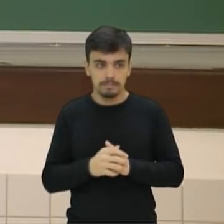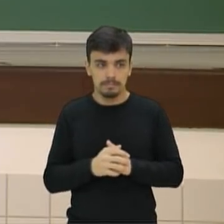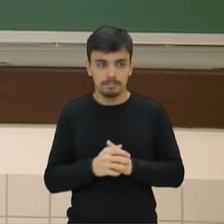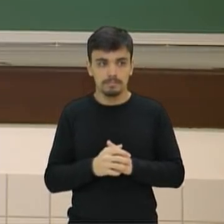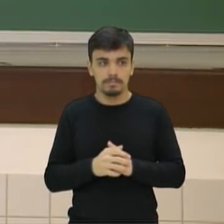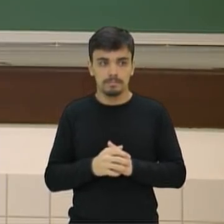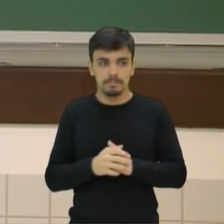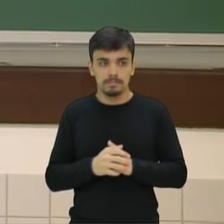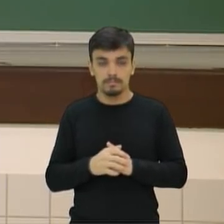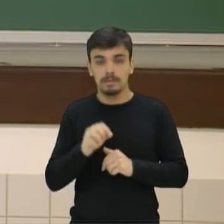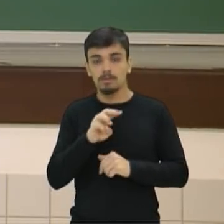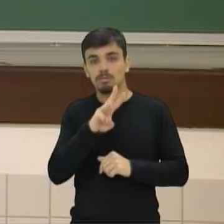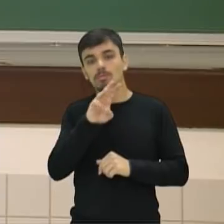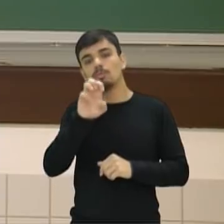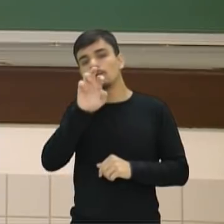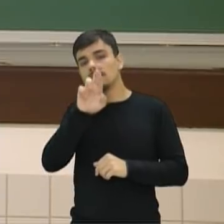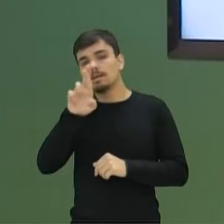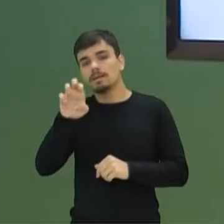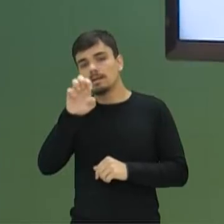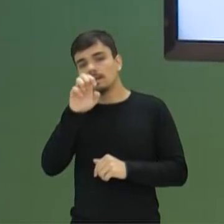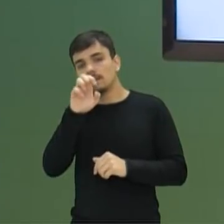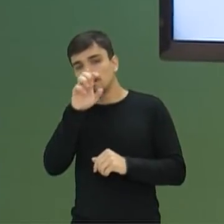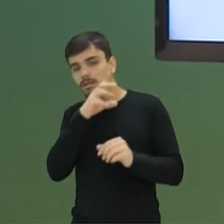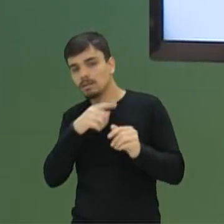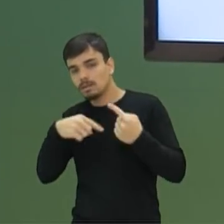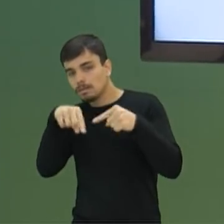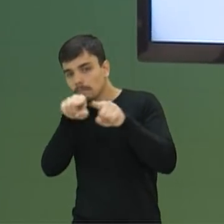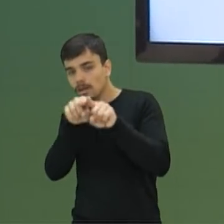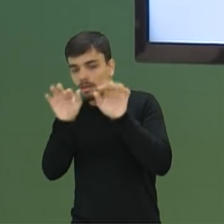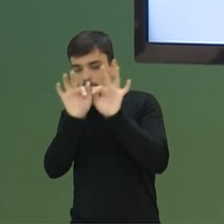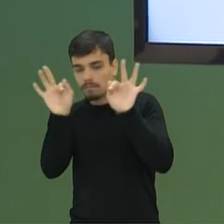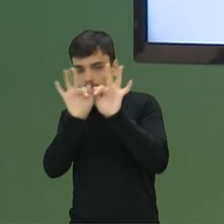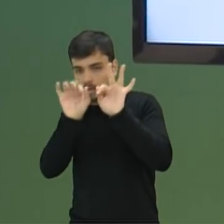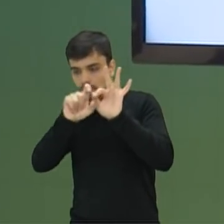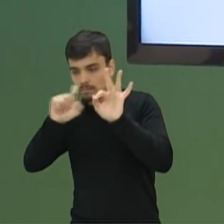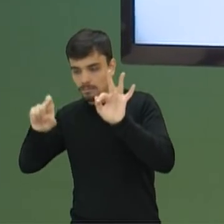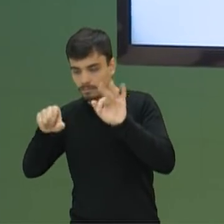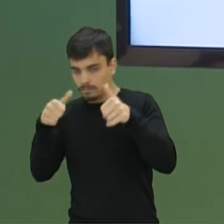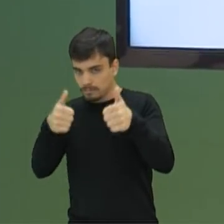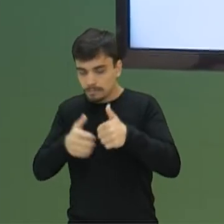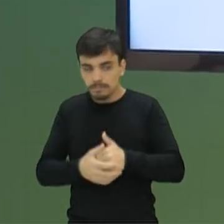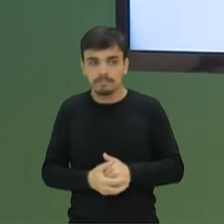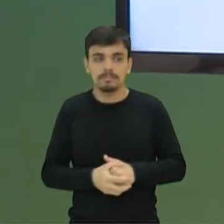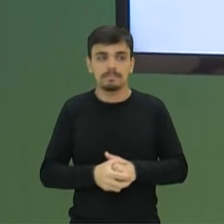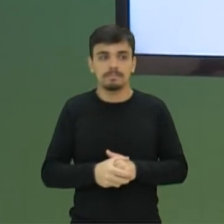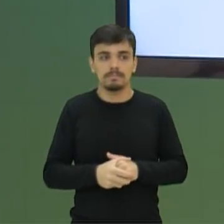frente e repito o resto da frase. Were my